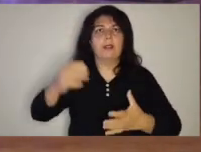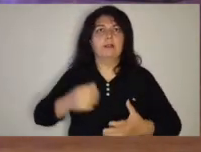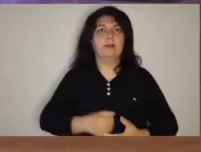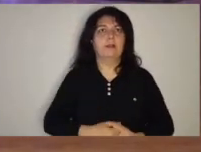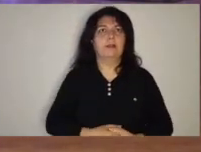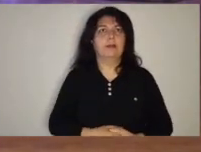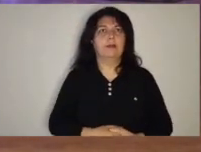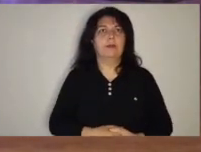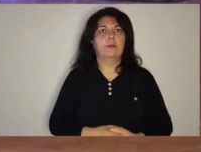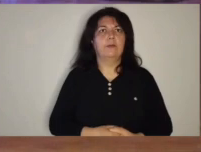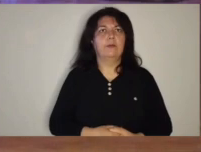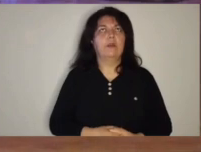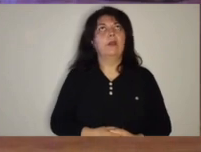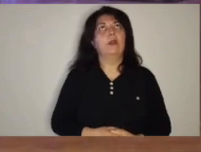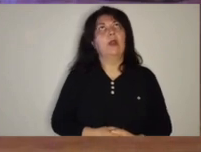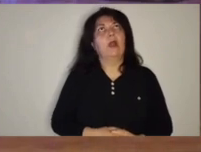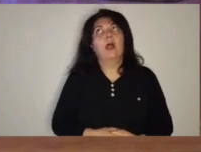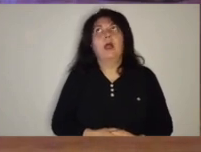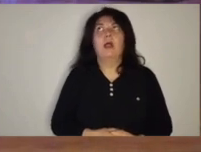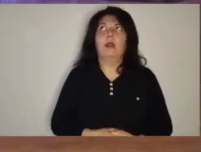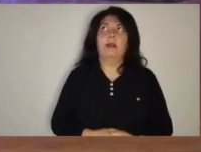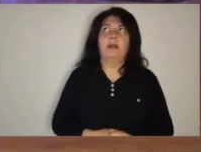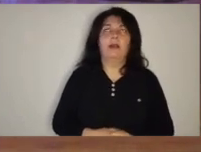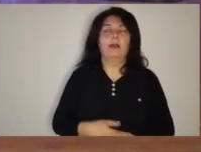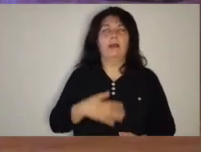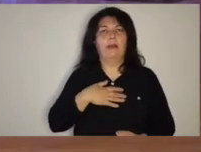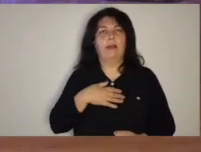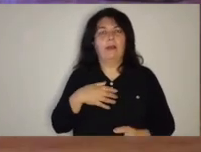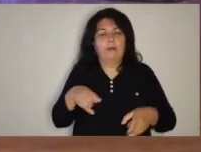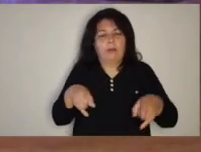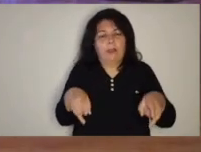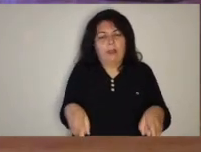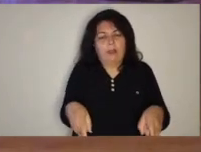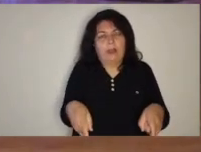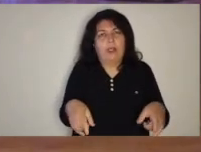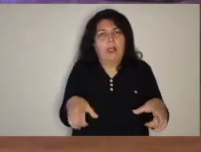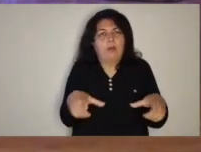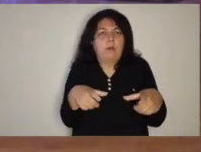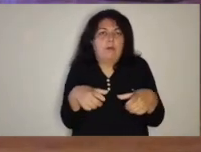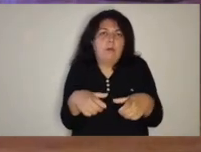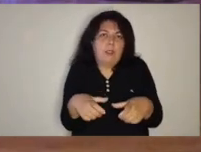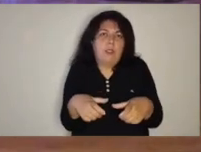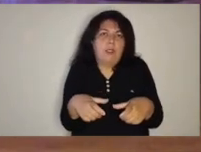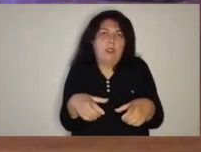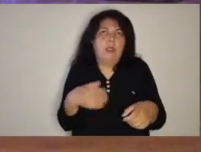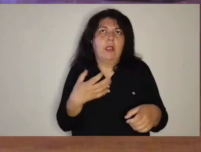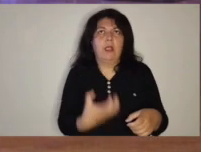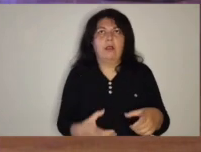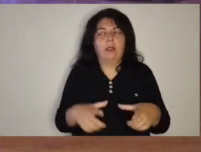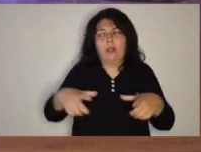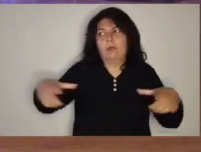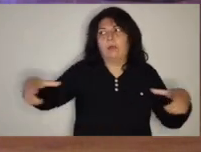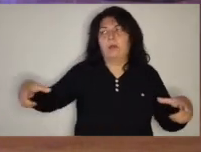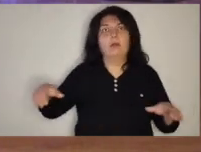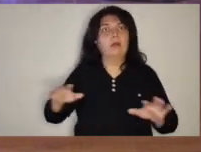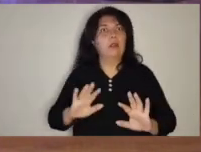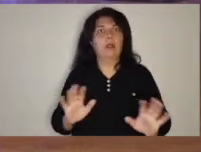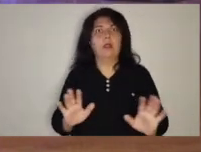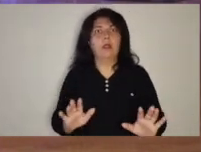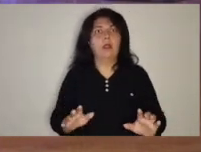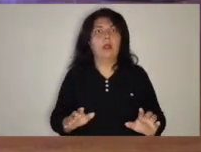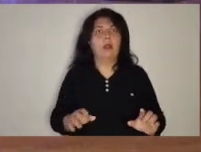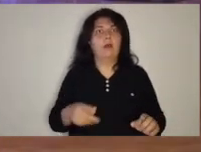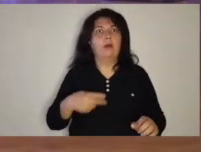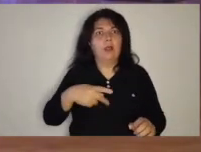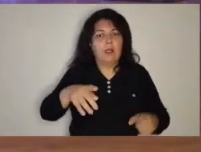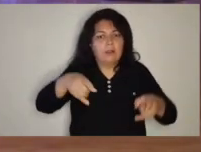king size. Mas, irmãos, mal cabe uma cama de solteiro. Irmãos, durma lá e seja feliz.